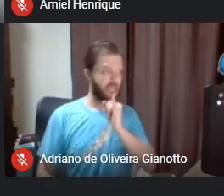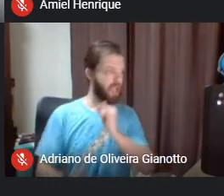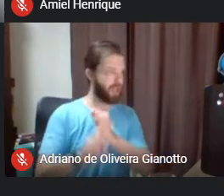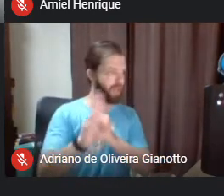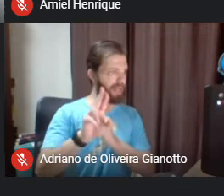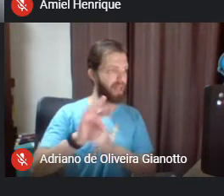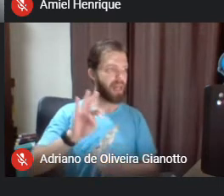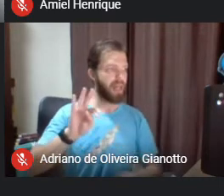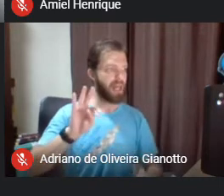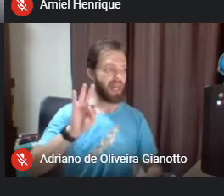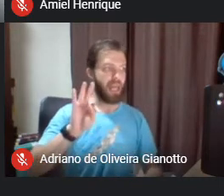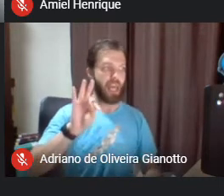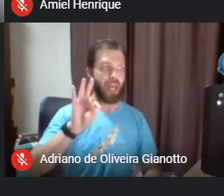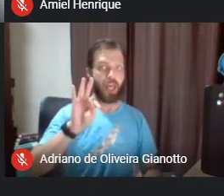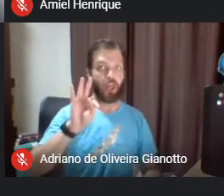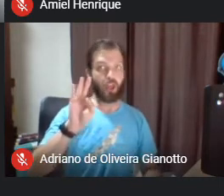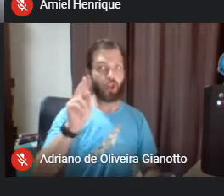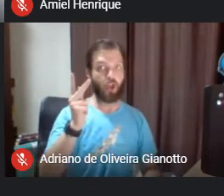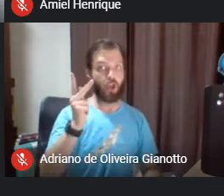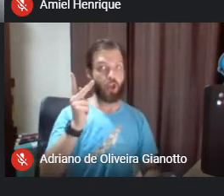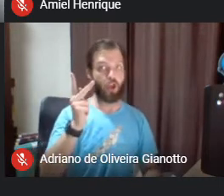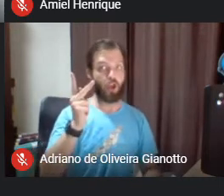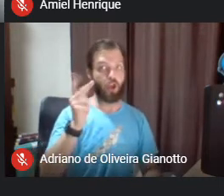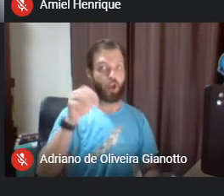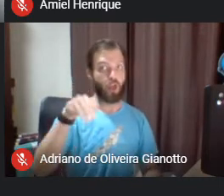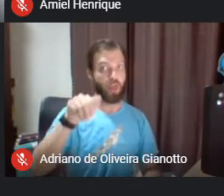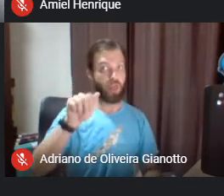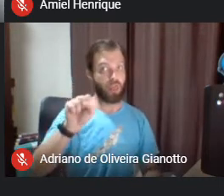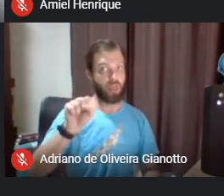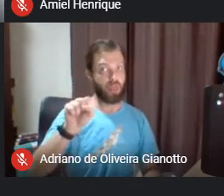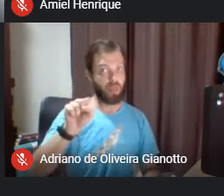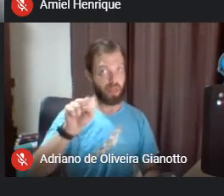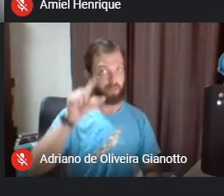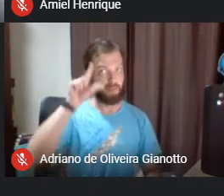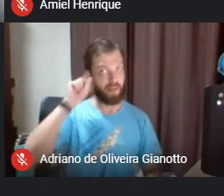E aí, por que surgiu isso? Tem um nome.